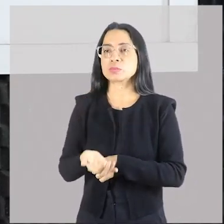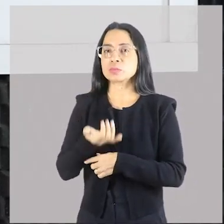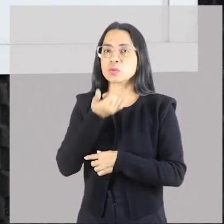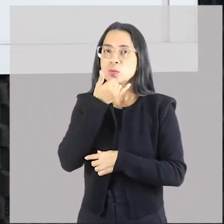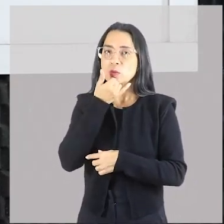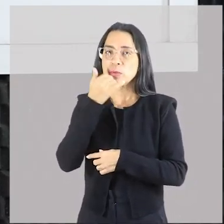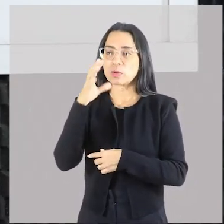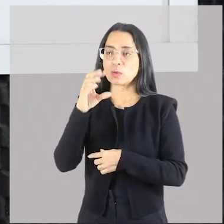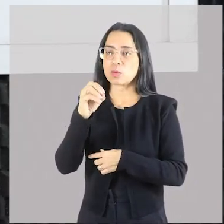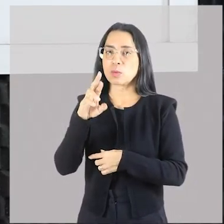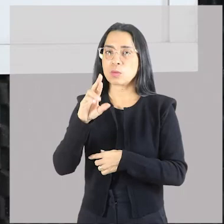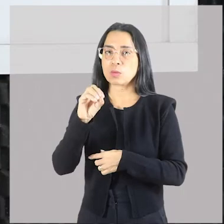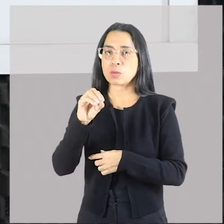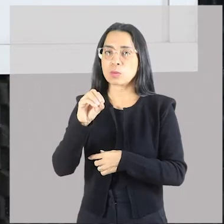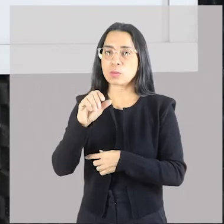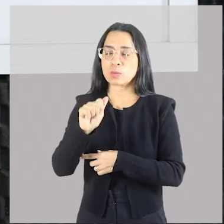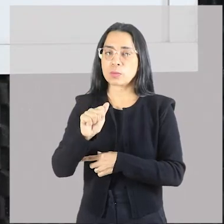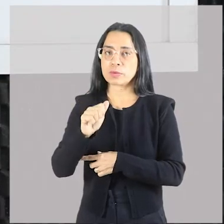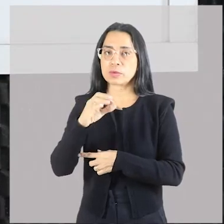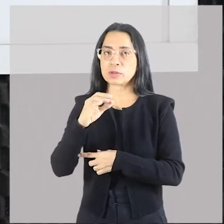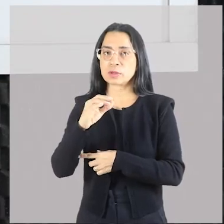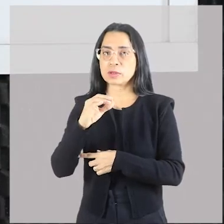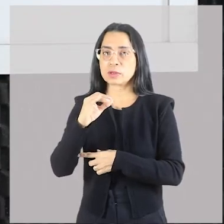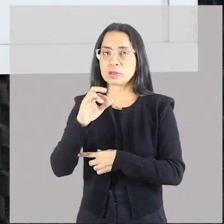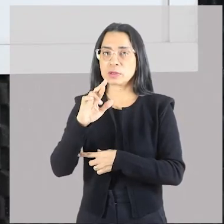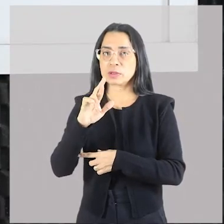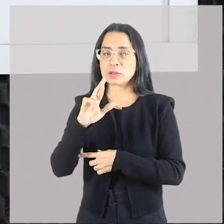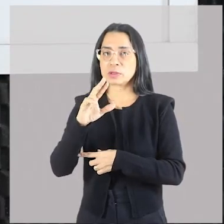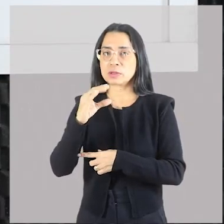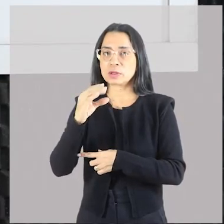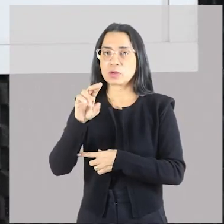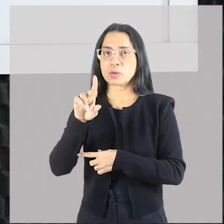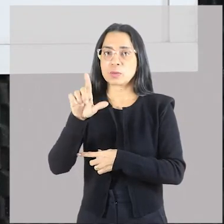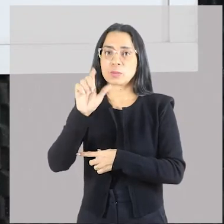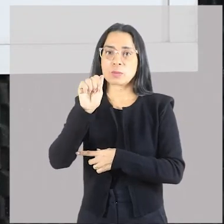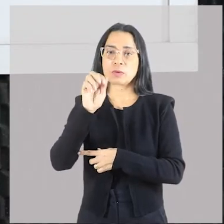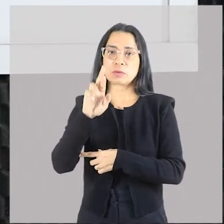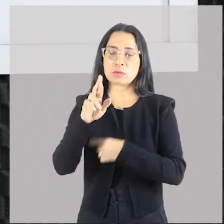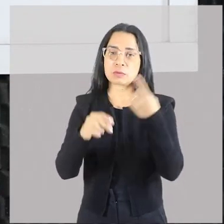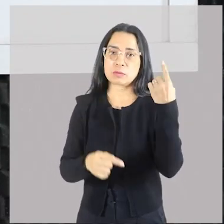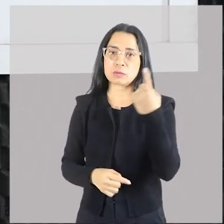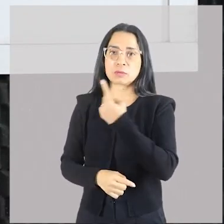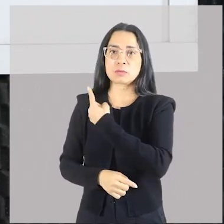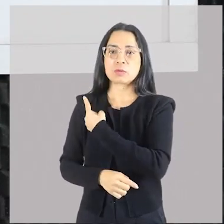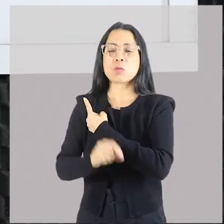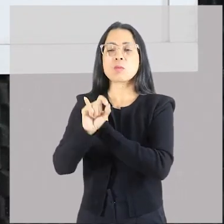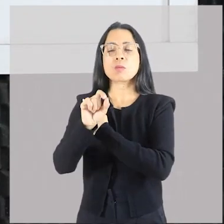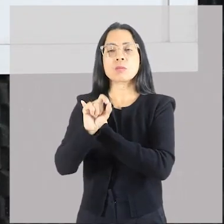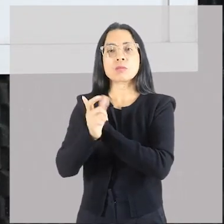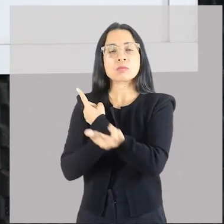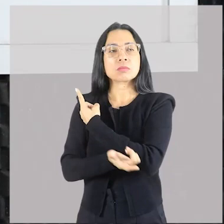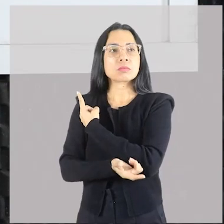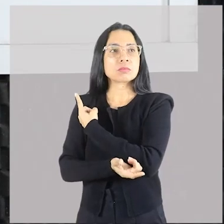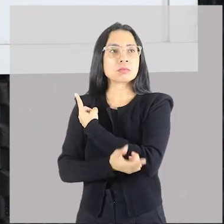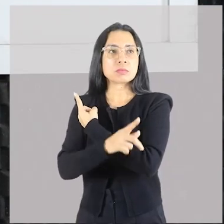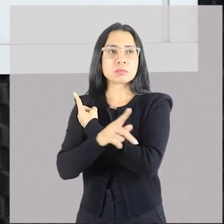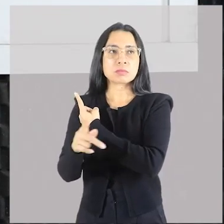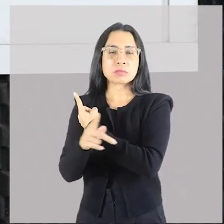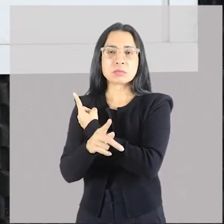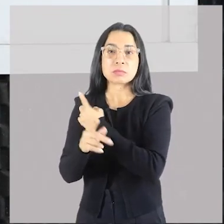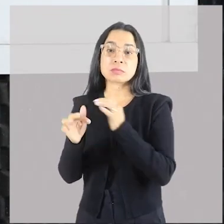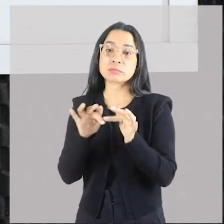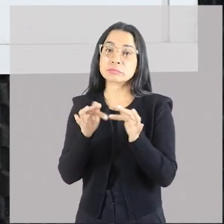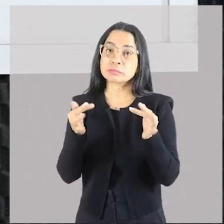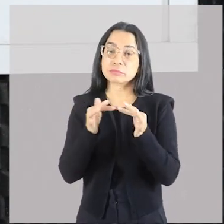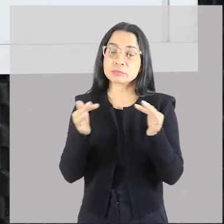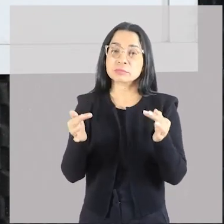Enem, né? A área da coroa circular. O que é isso, professor? Muito